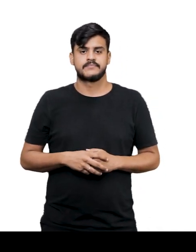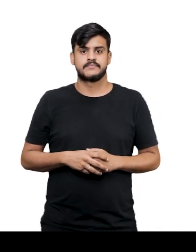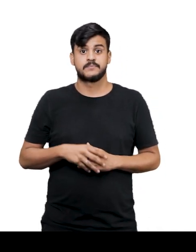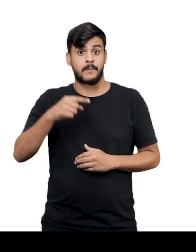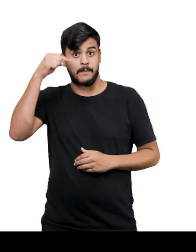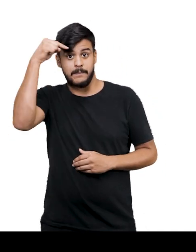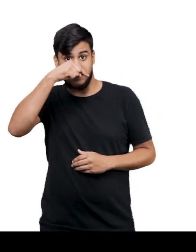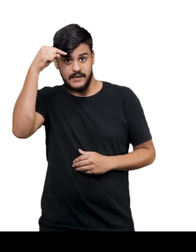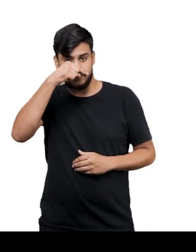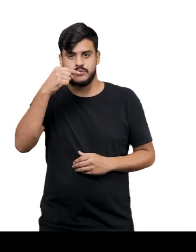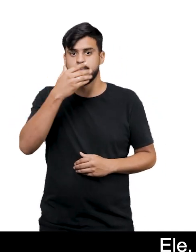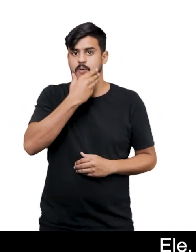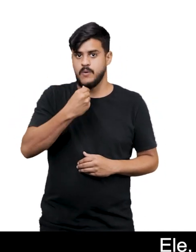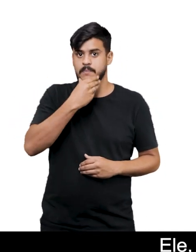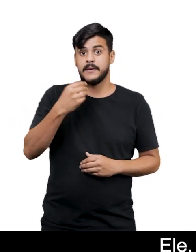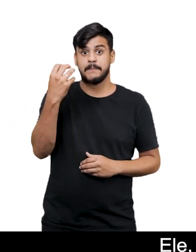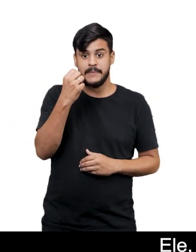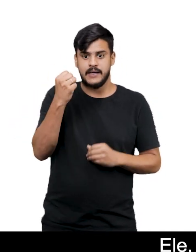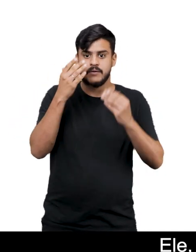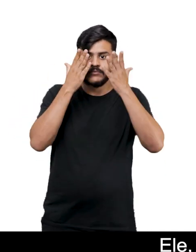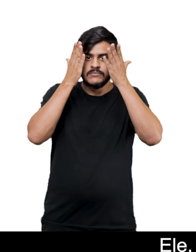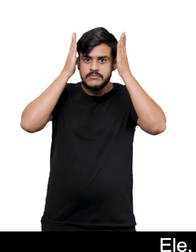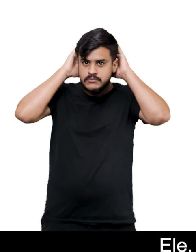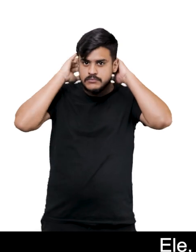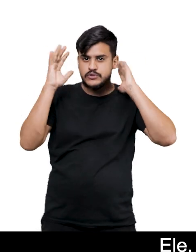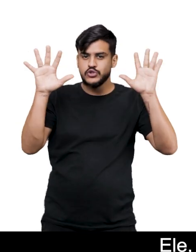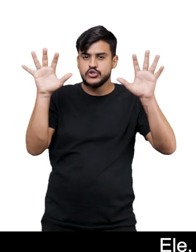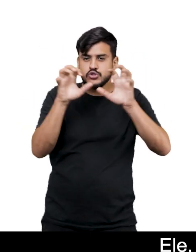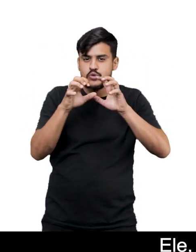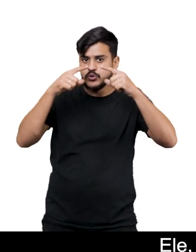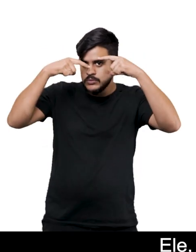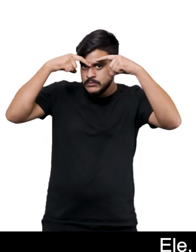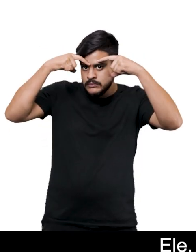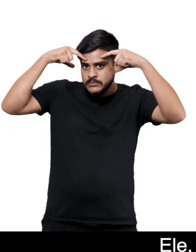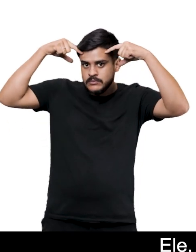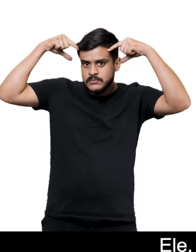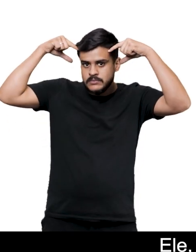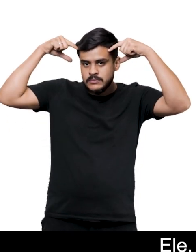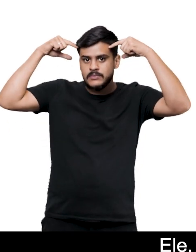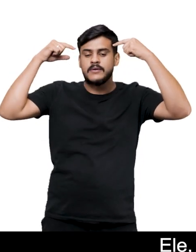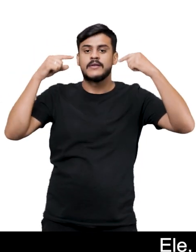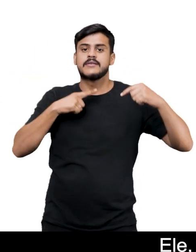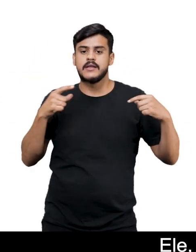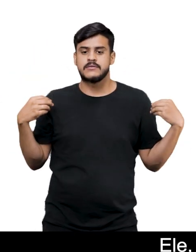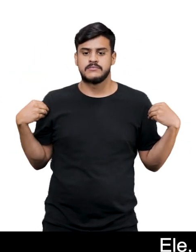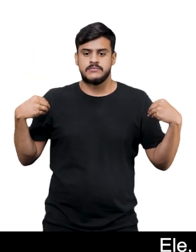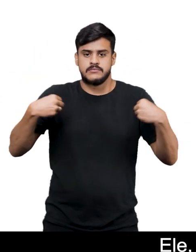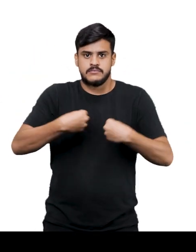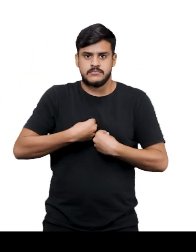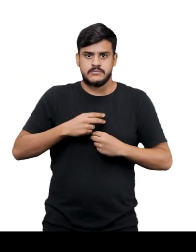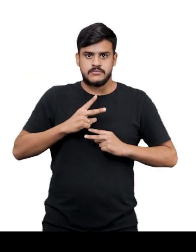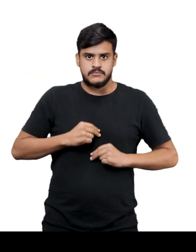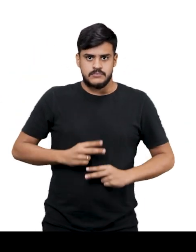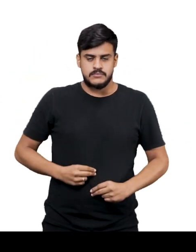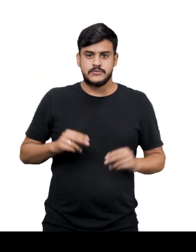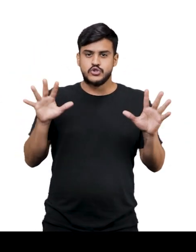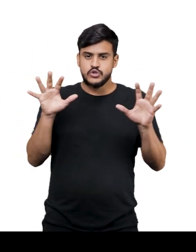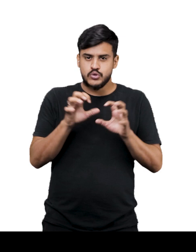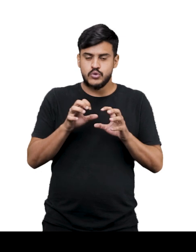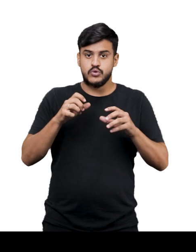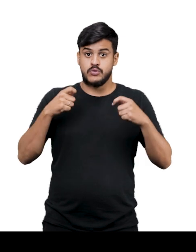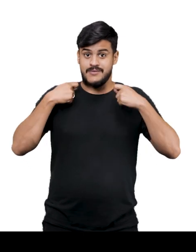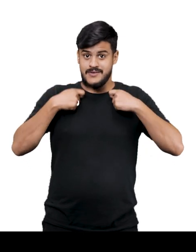Pietro. Ele, um homem branco de cabelos escuros com grandes entradas na testa, veste